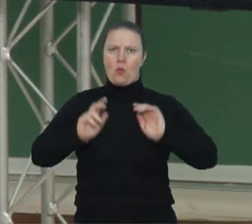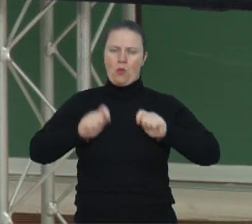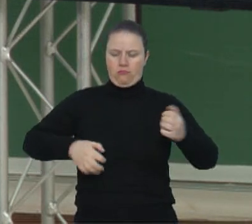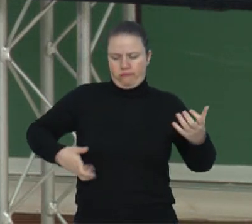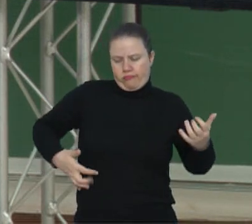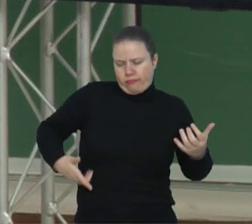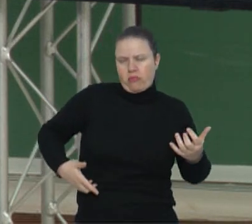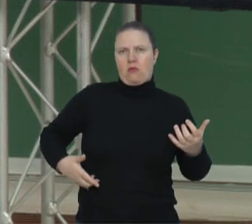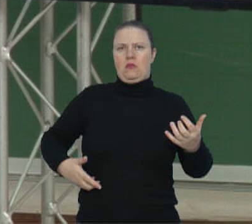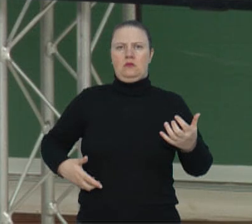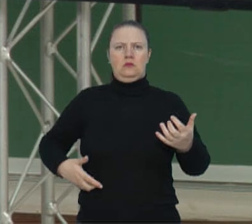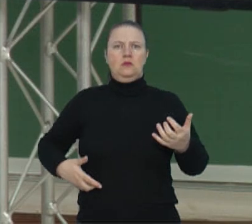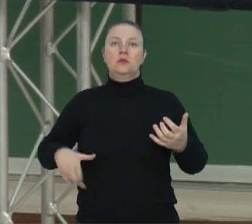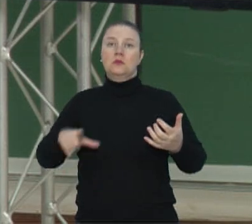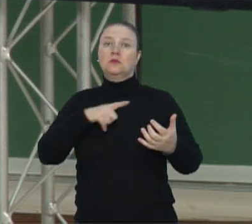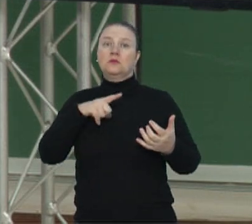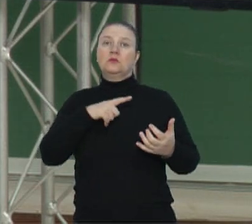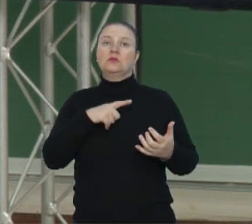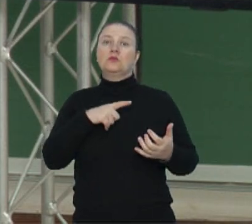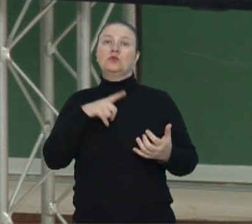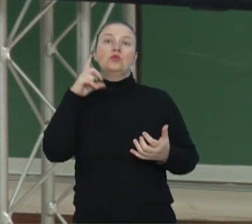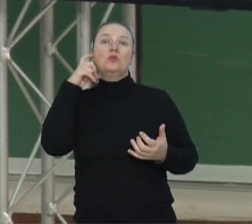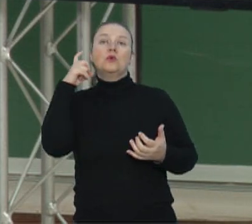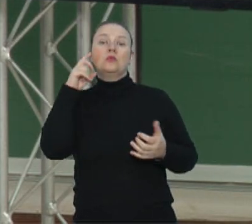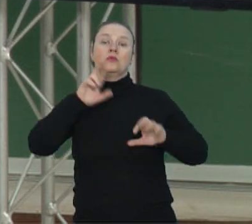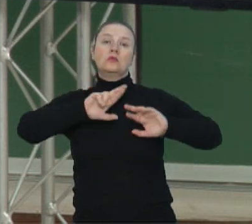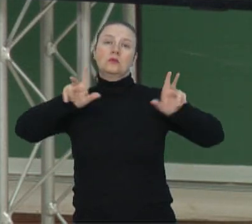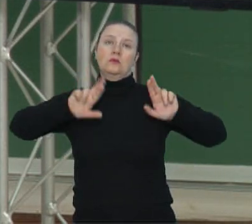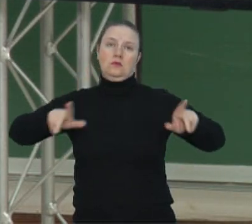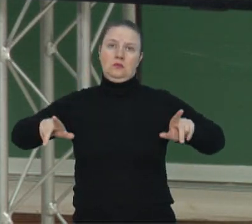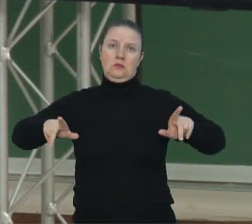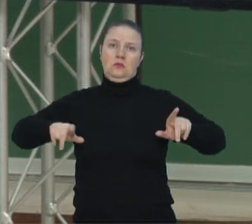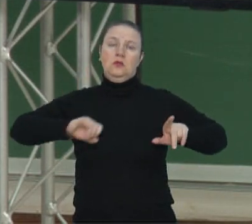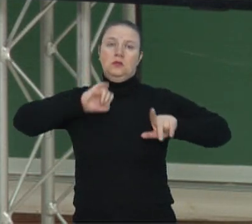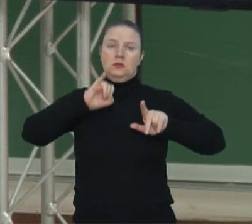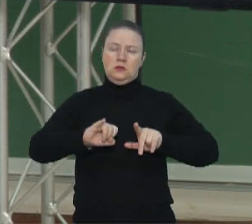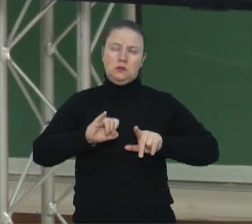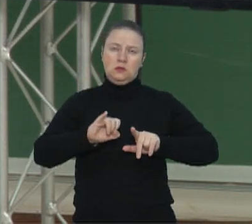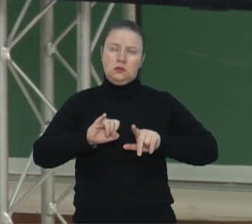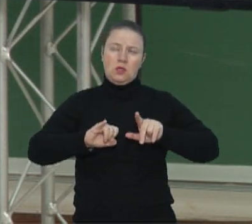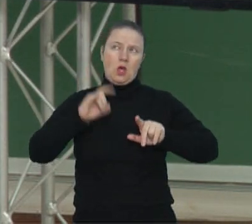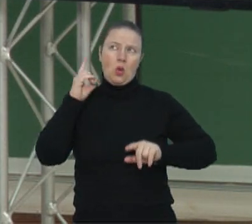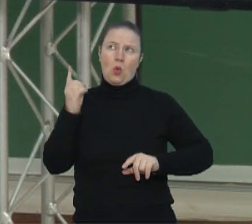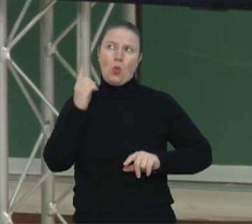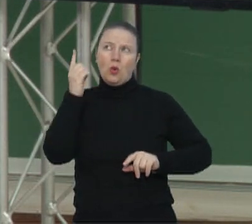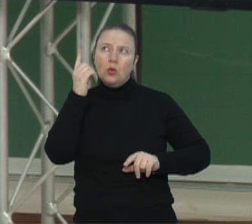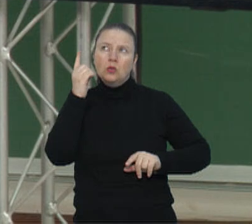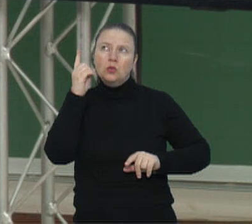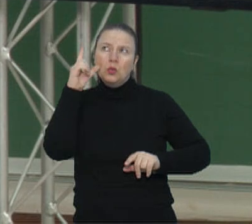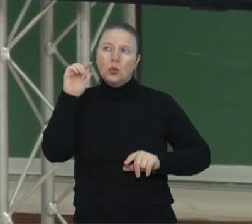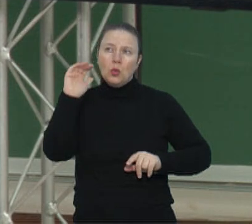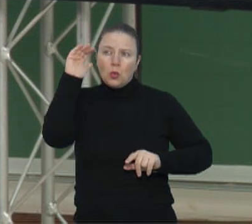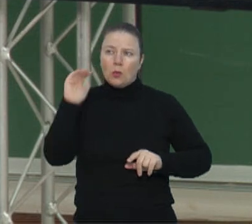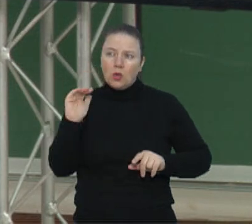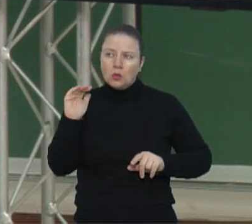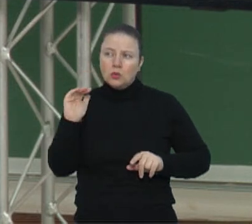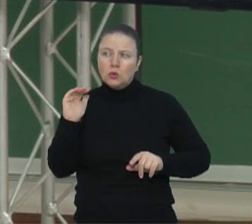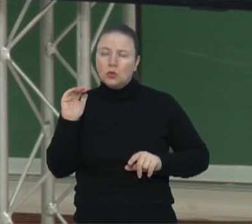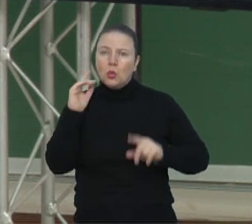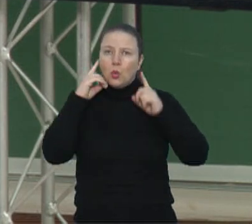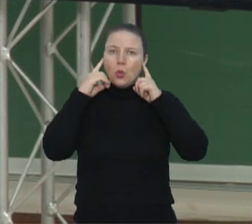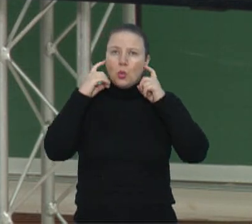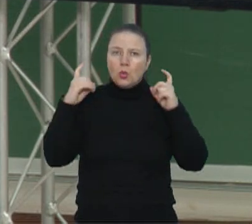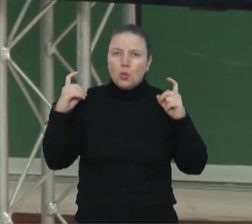um timbre específico, né? Quando tem a mesma altura, a mesma duração, a mesma intensidade, mesmo assim um som diferente, pode ser o